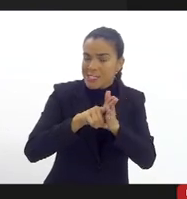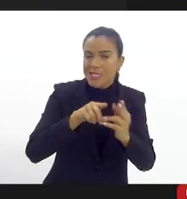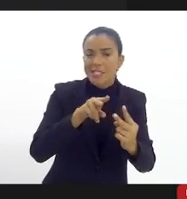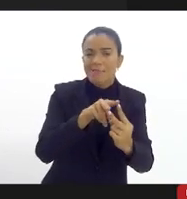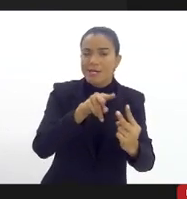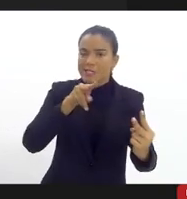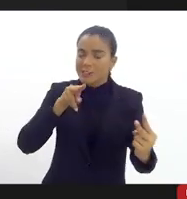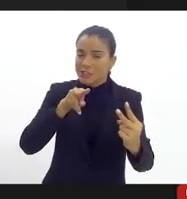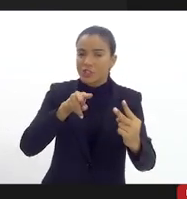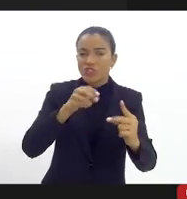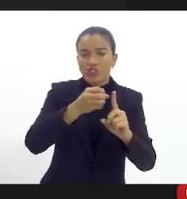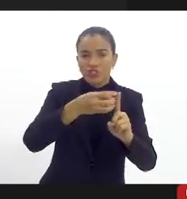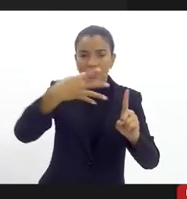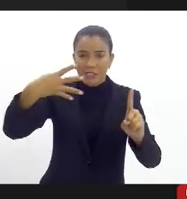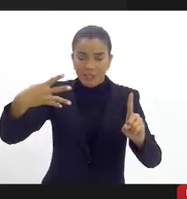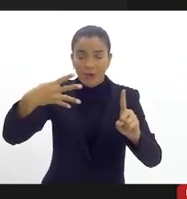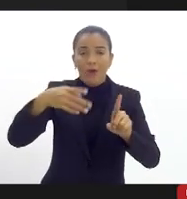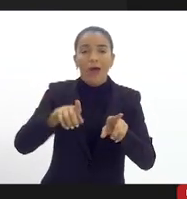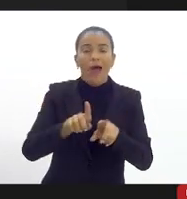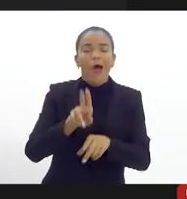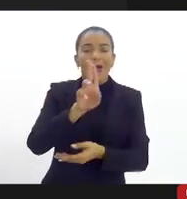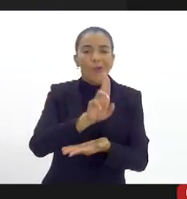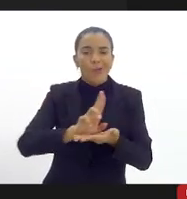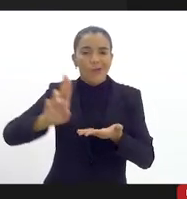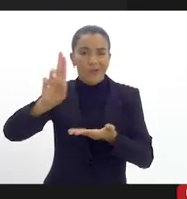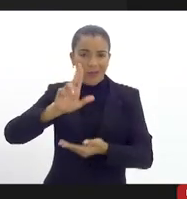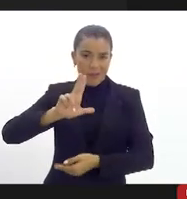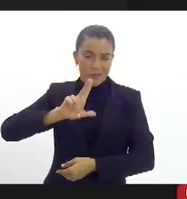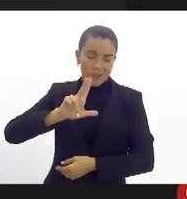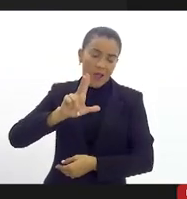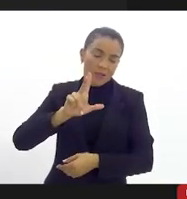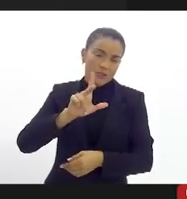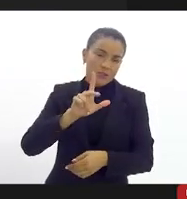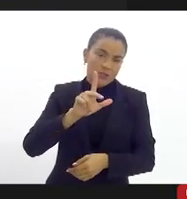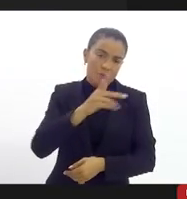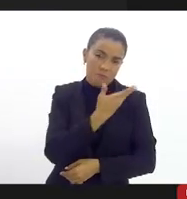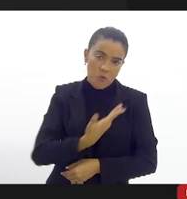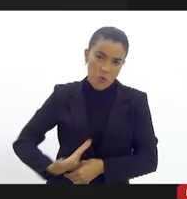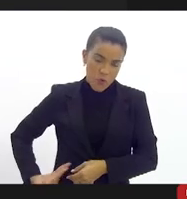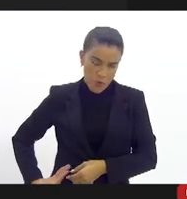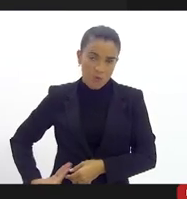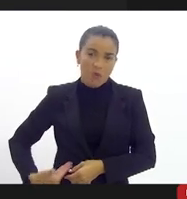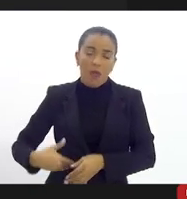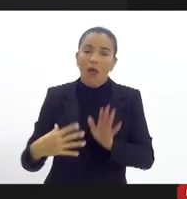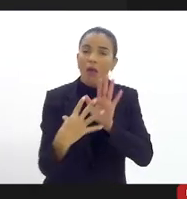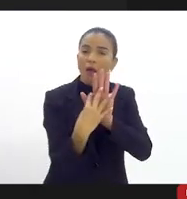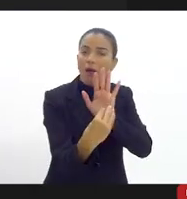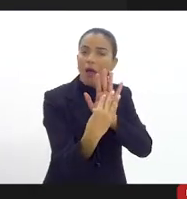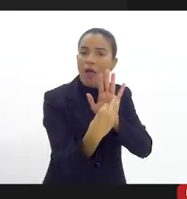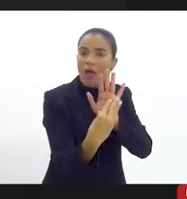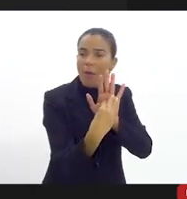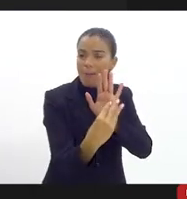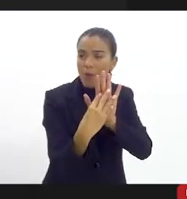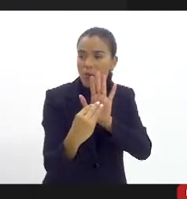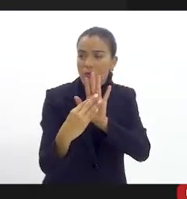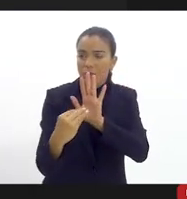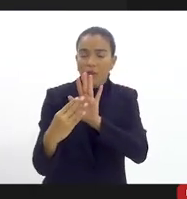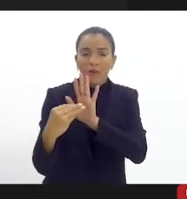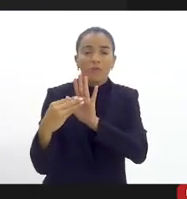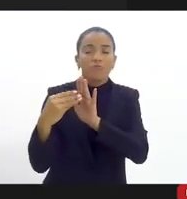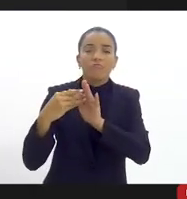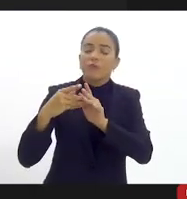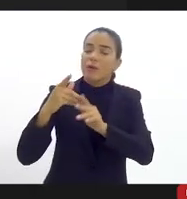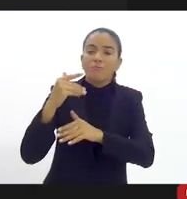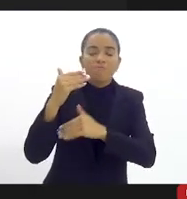extensão as Universidades públicas são modelo hoje né de produção de conhecimento